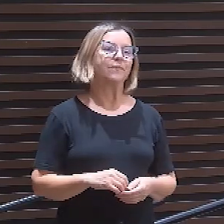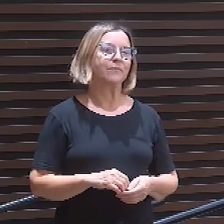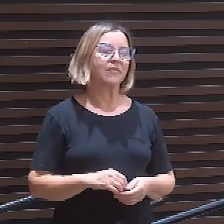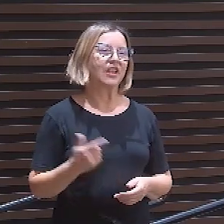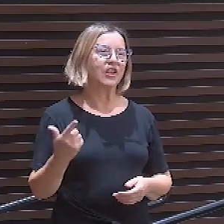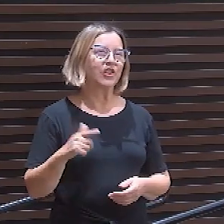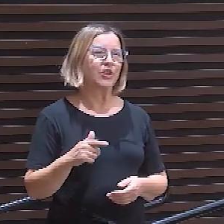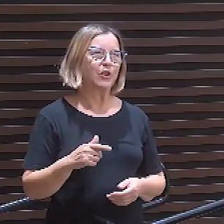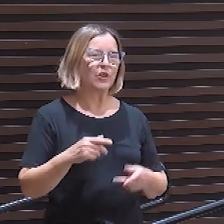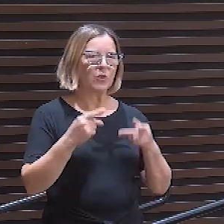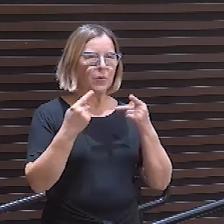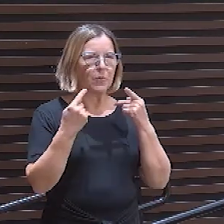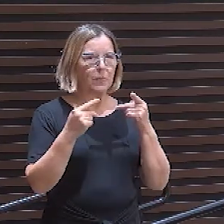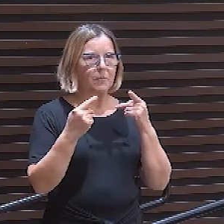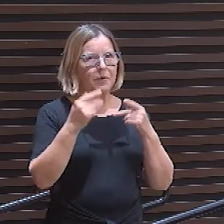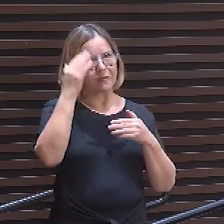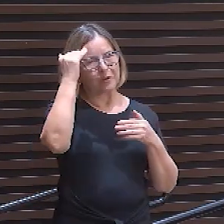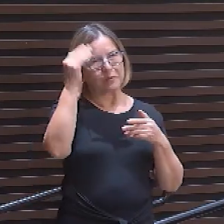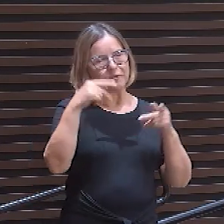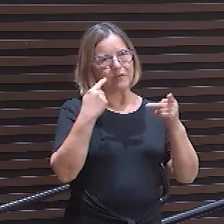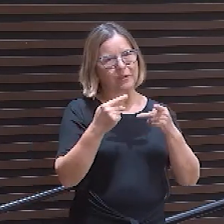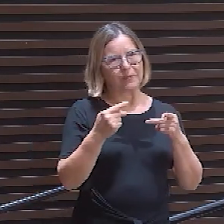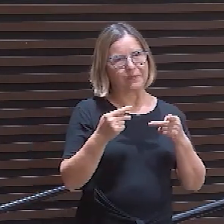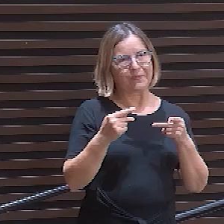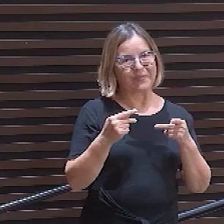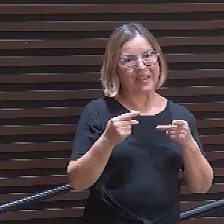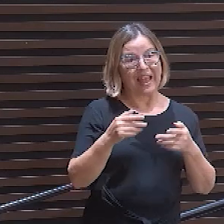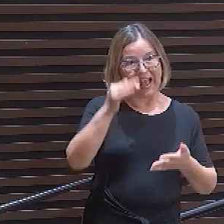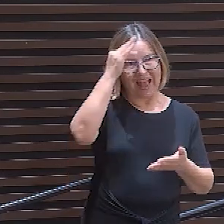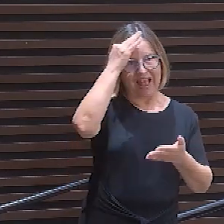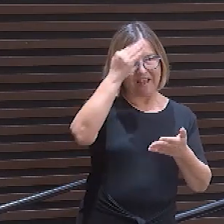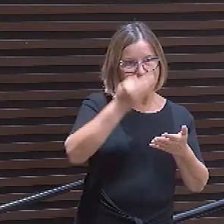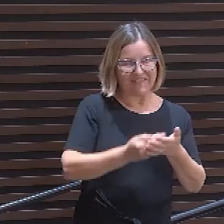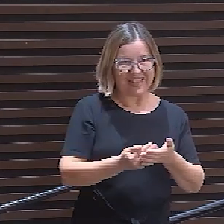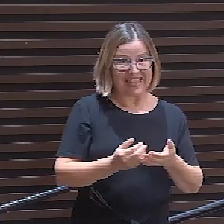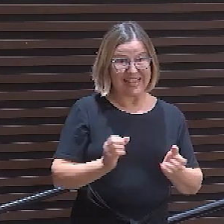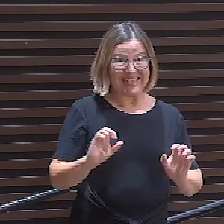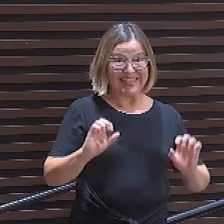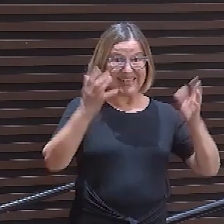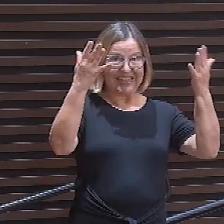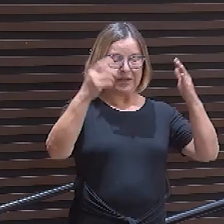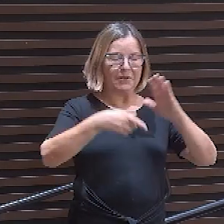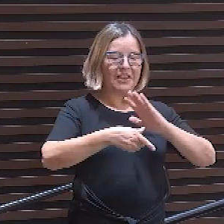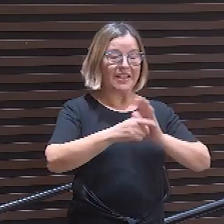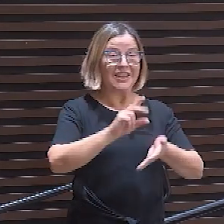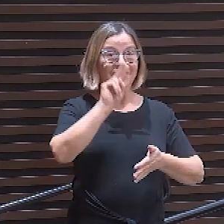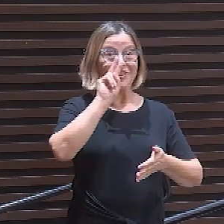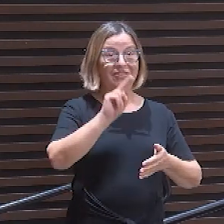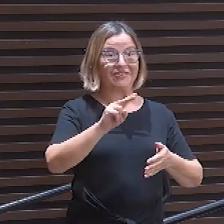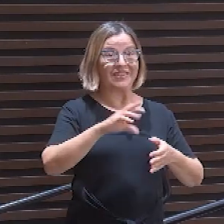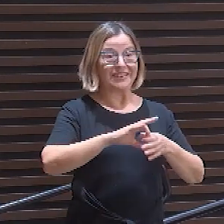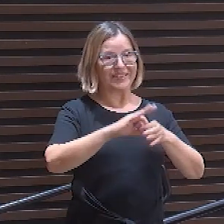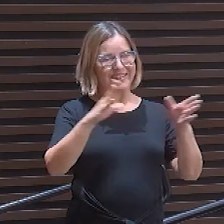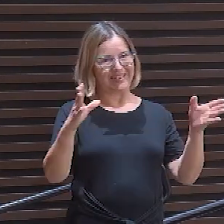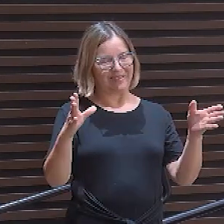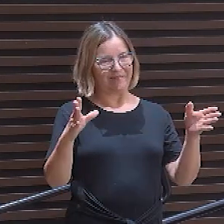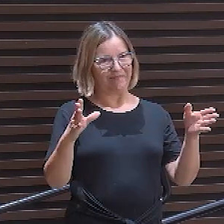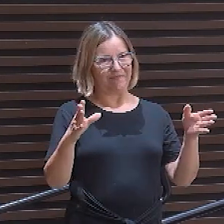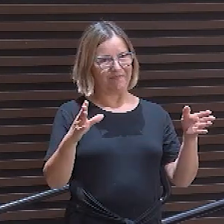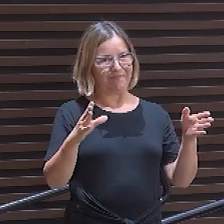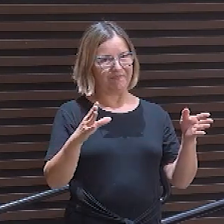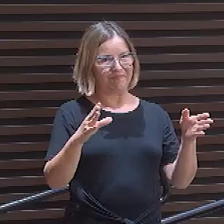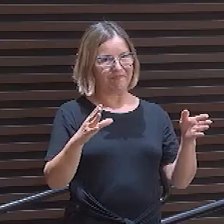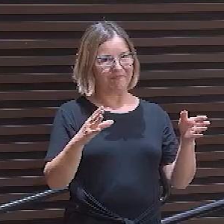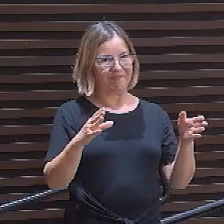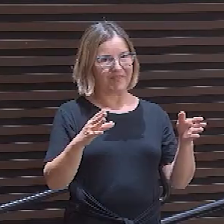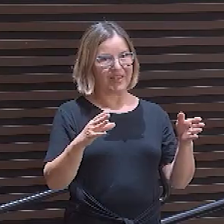diz: a fé celebra antes de ver a libertação. Ela coloca o sangue na porta antes que o anjo